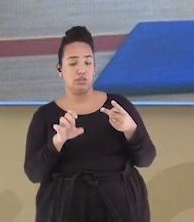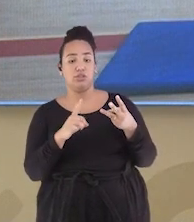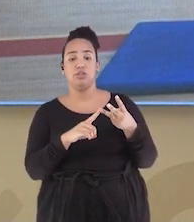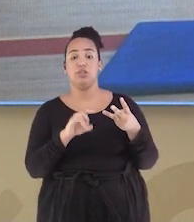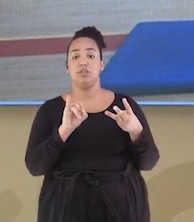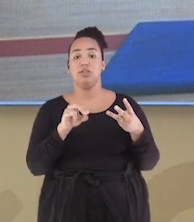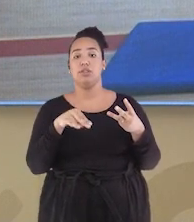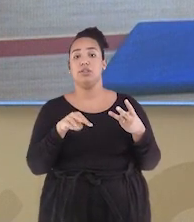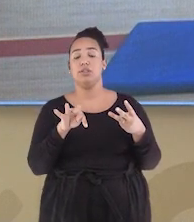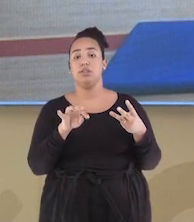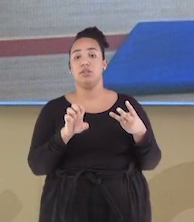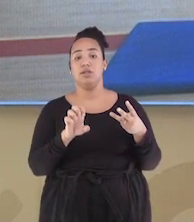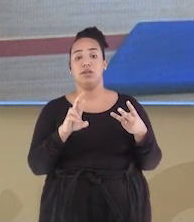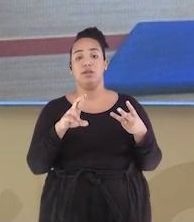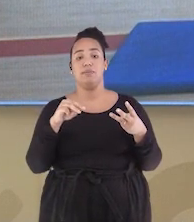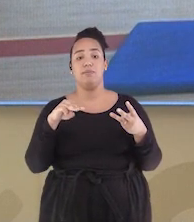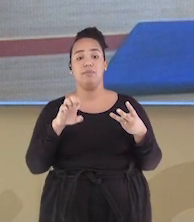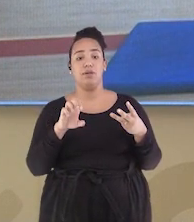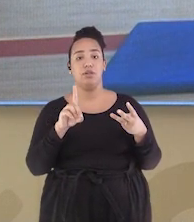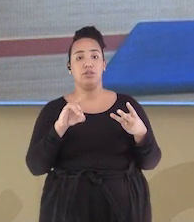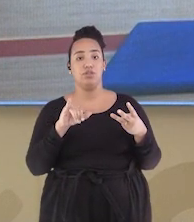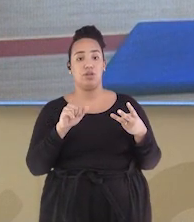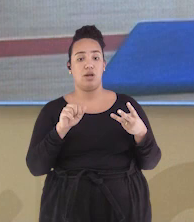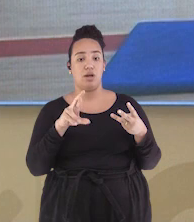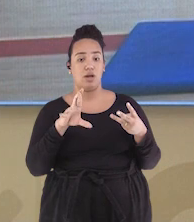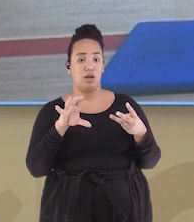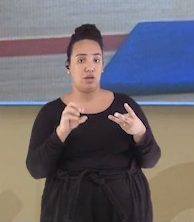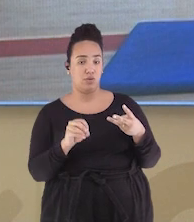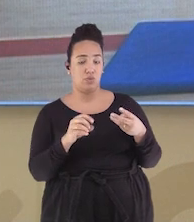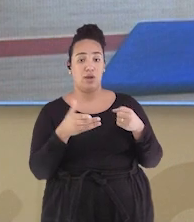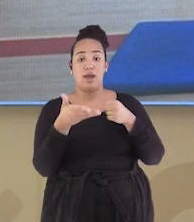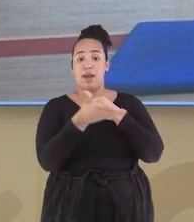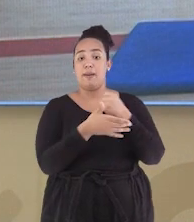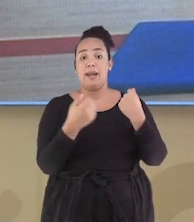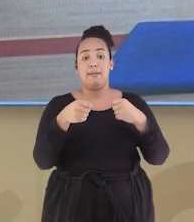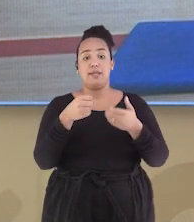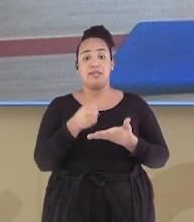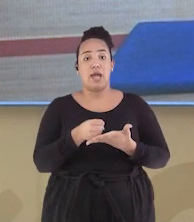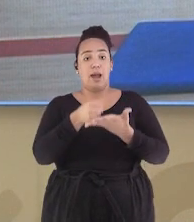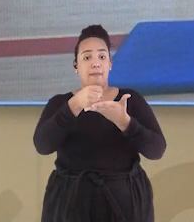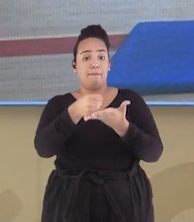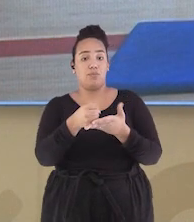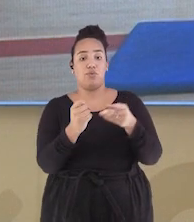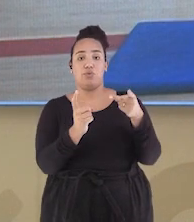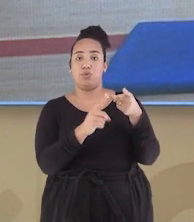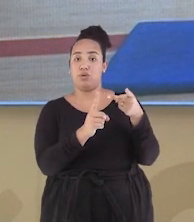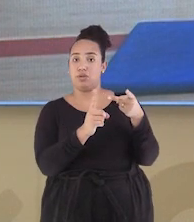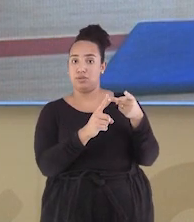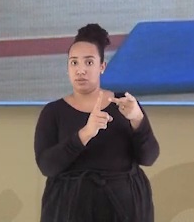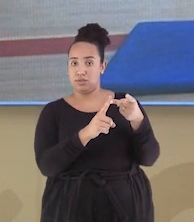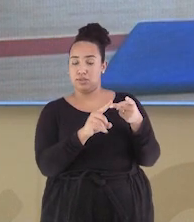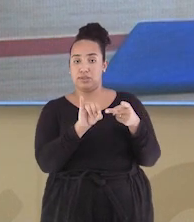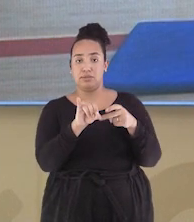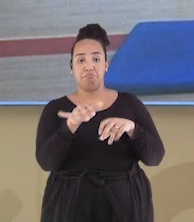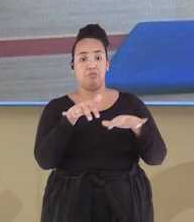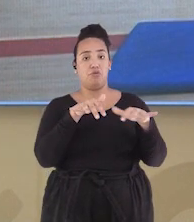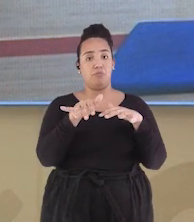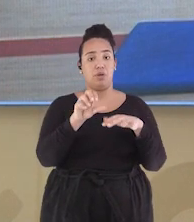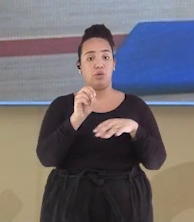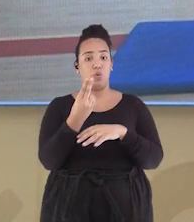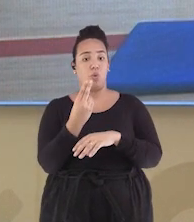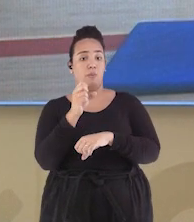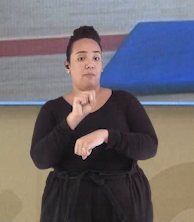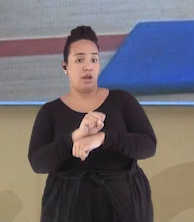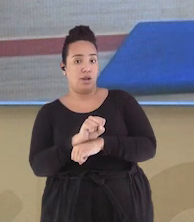é responsável por sustentar o volante, seja em movimentos estáticos ou dinâmicos. Essa função requer